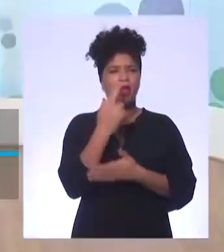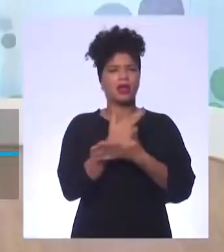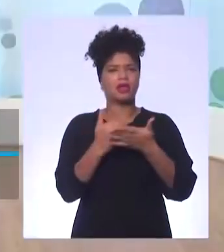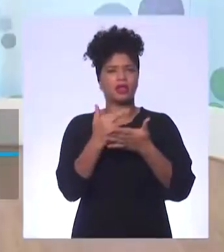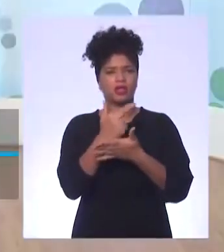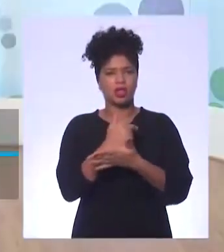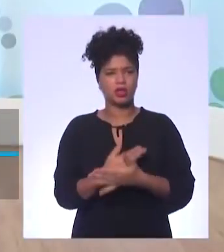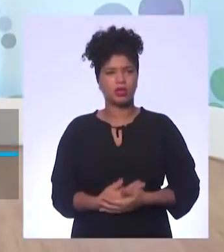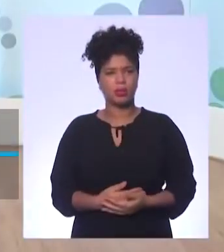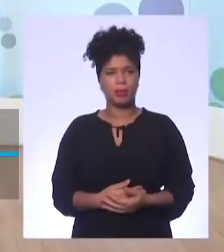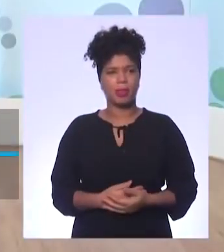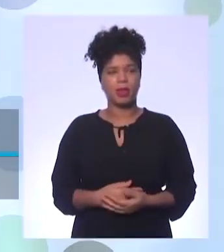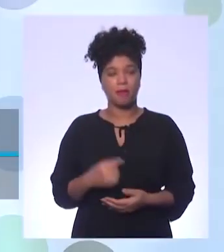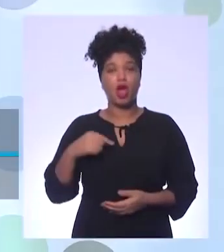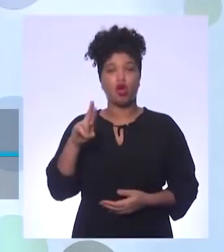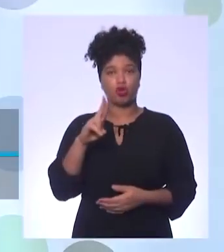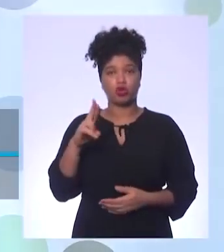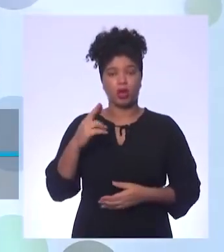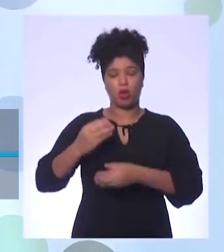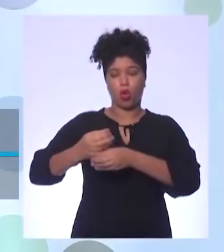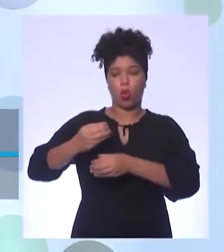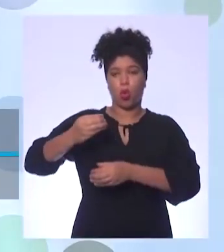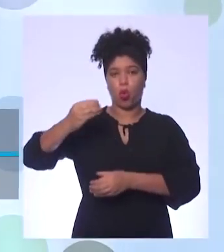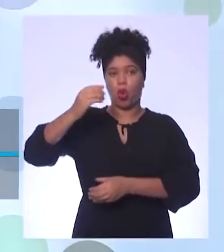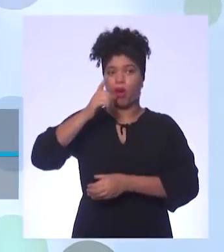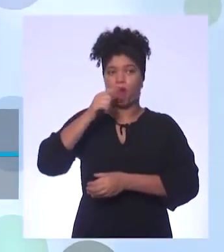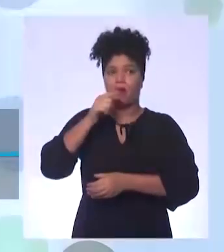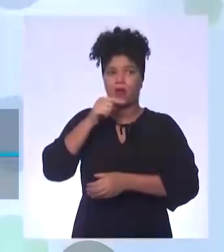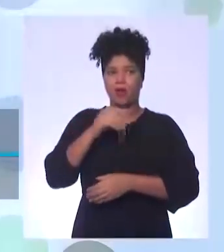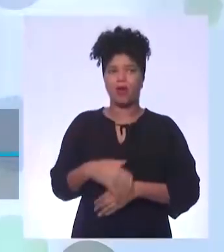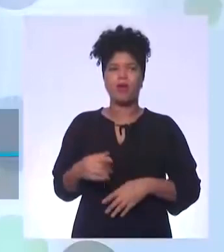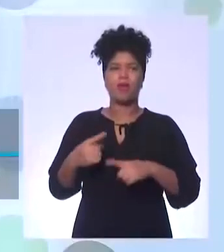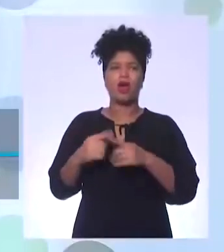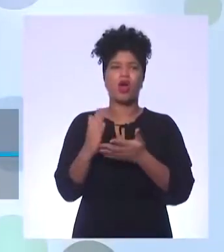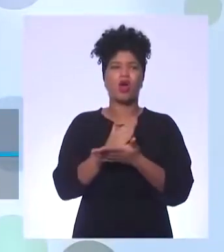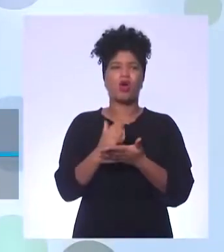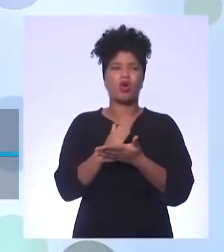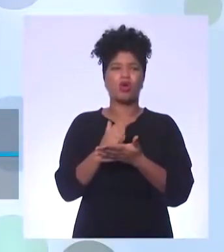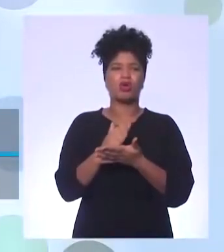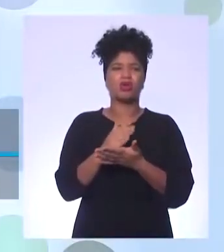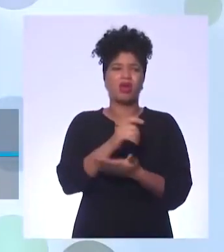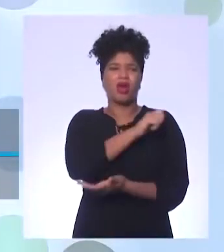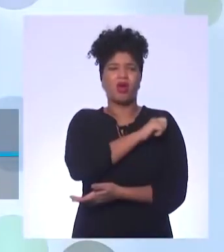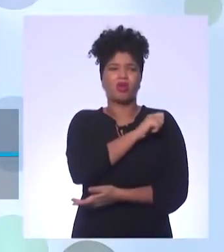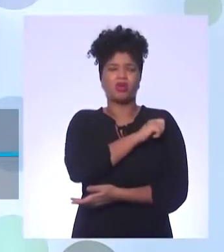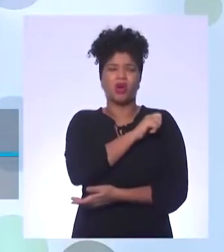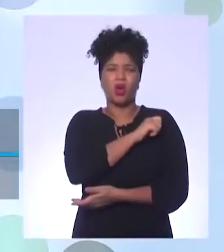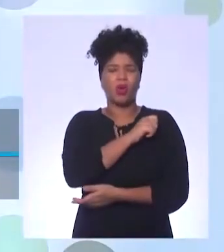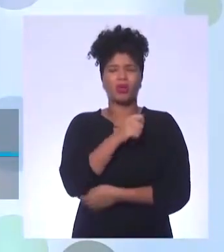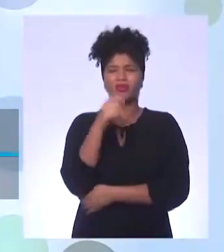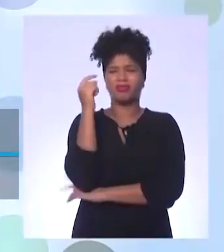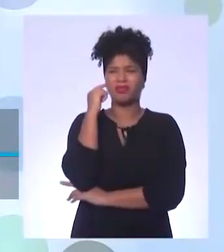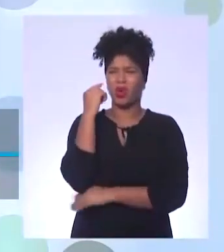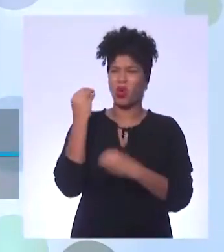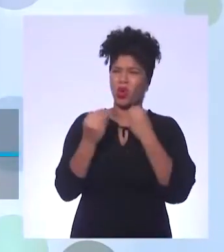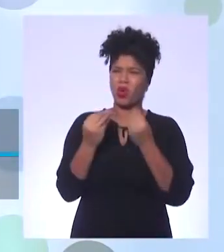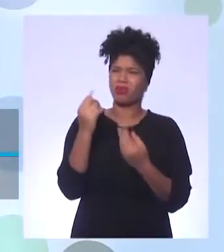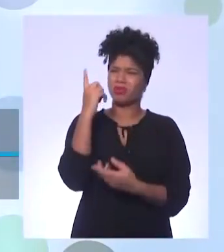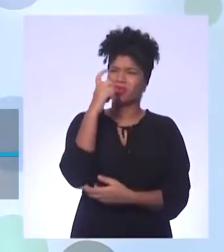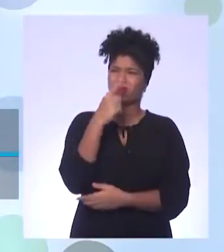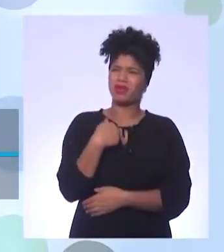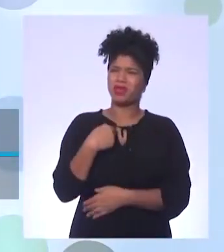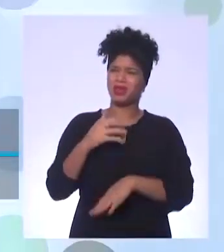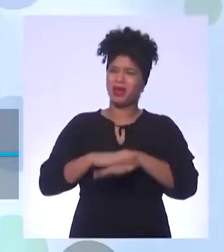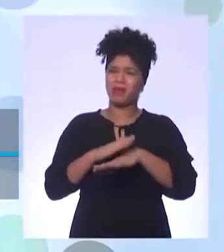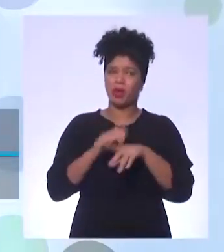mais uma explicação. Vou usar a garrafinha como exemplo, tá bom? Porque eu vi que teve um aluno ali que colocou que ficou achado um pouquinho difícil entender o que era para fazer.